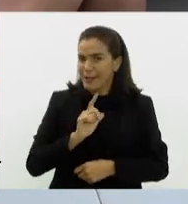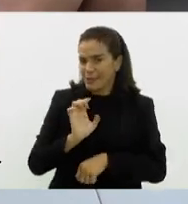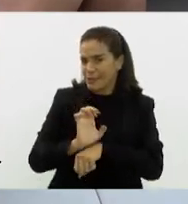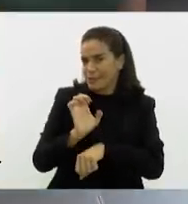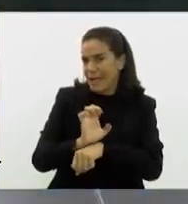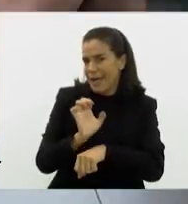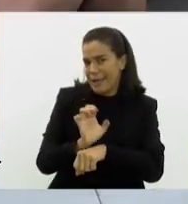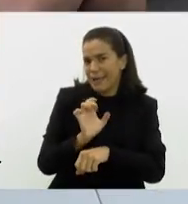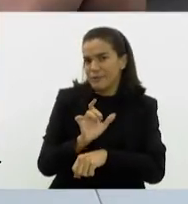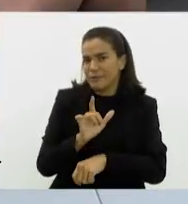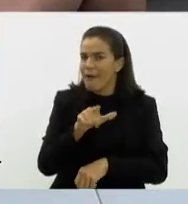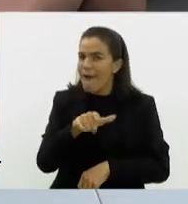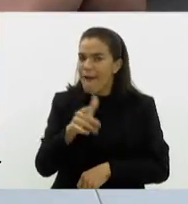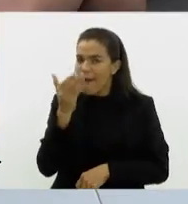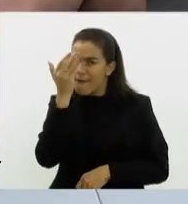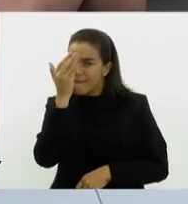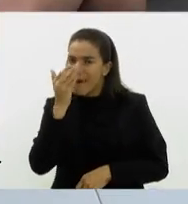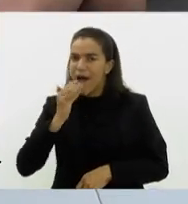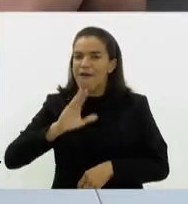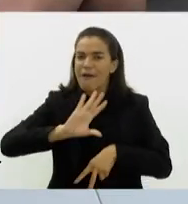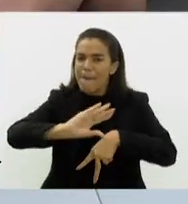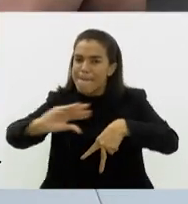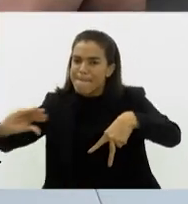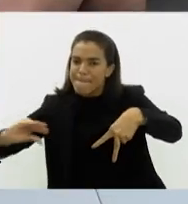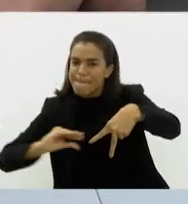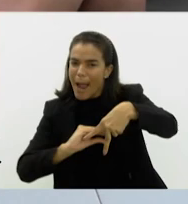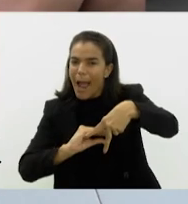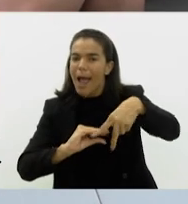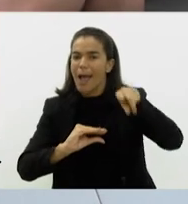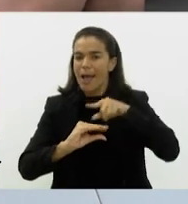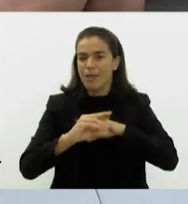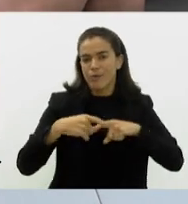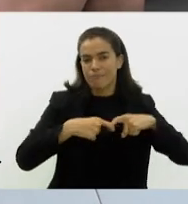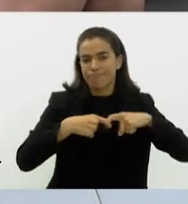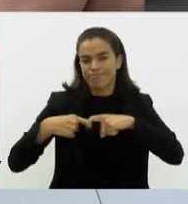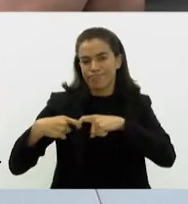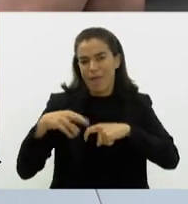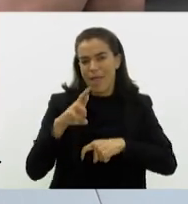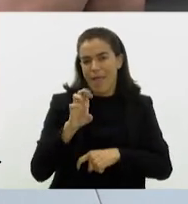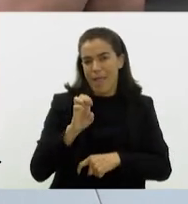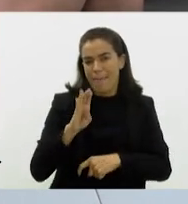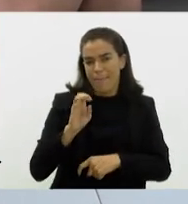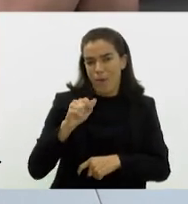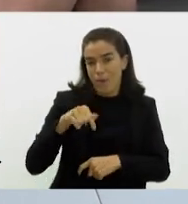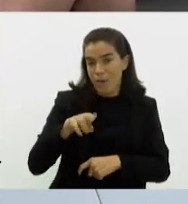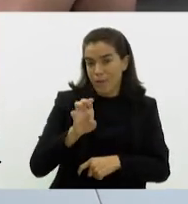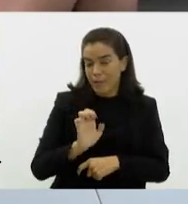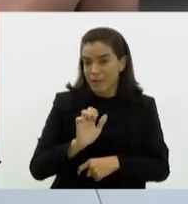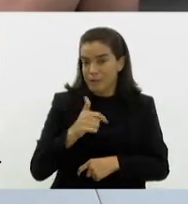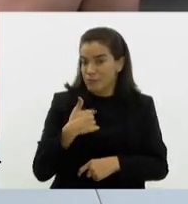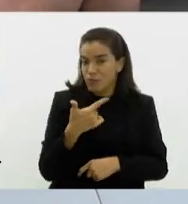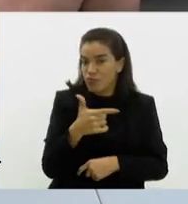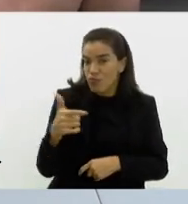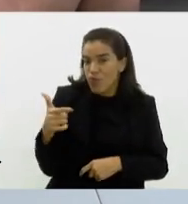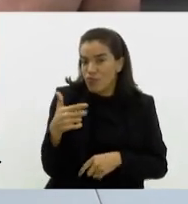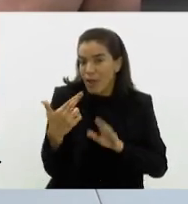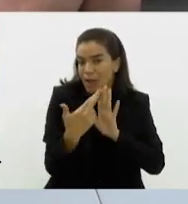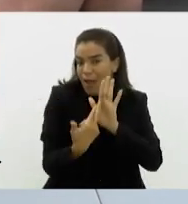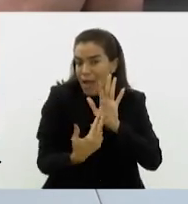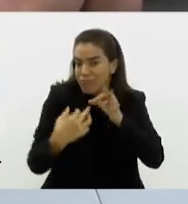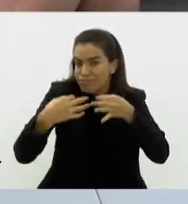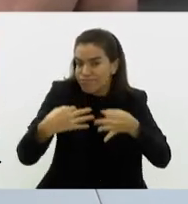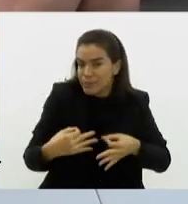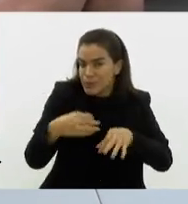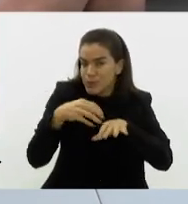a máfia dos reboques, que não tem nenhuma intenção de disciplinar o trânsito e